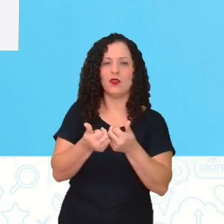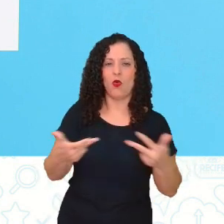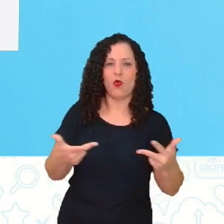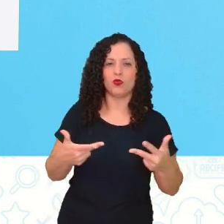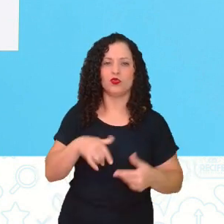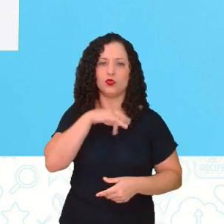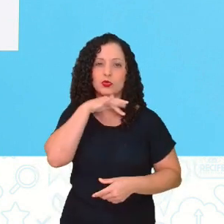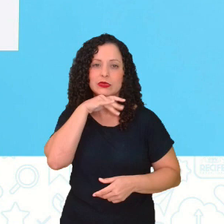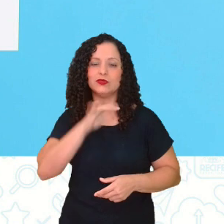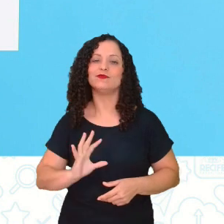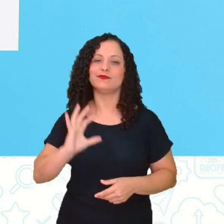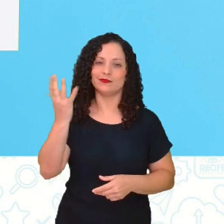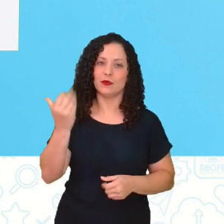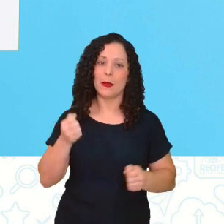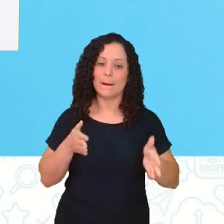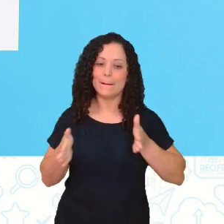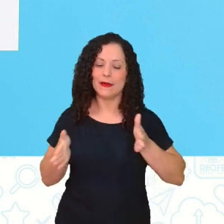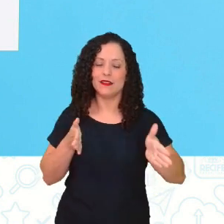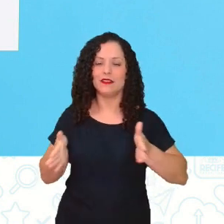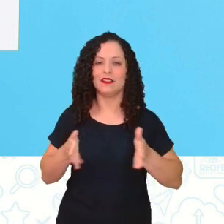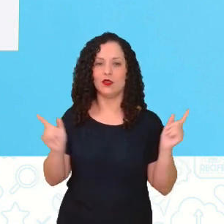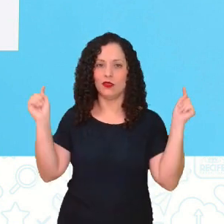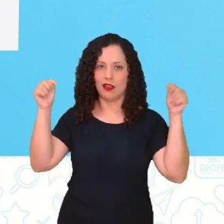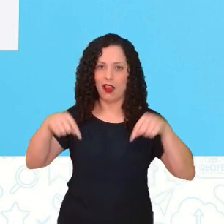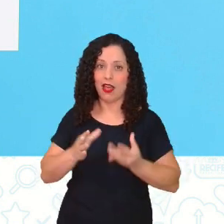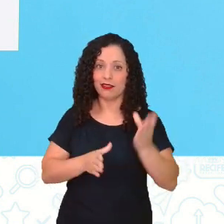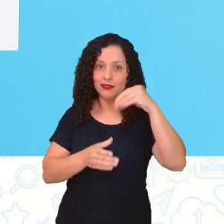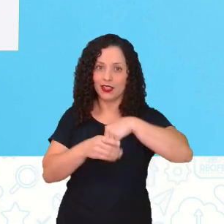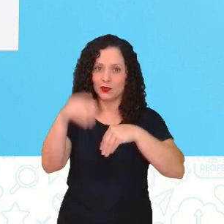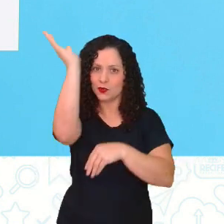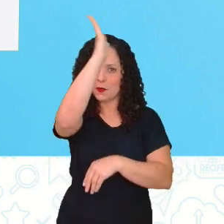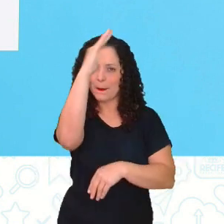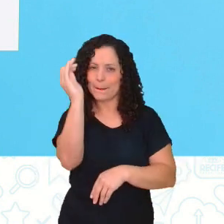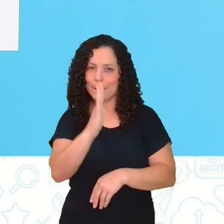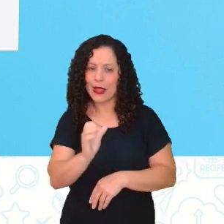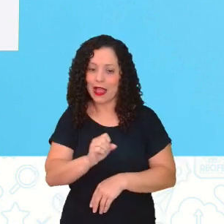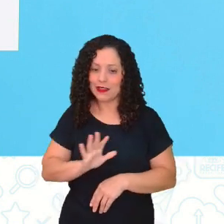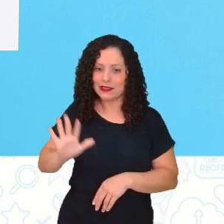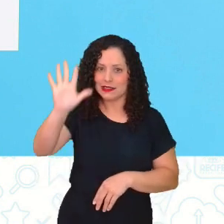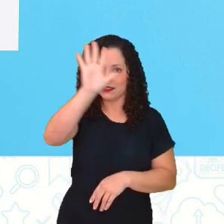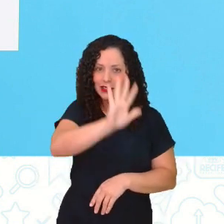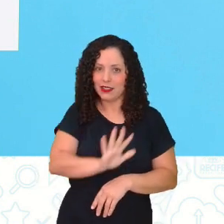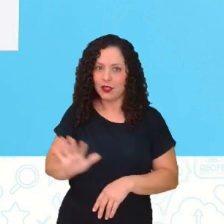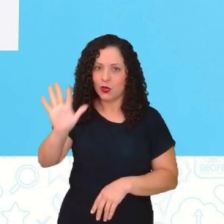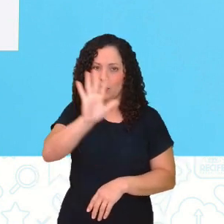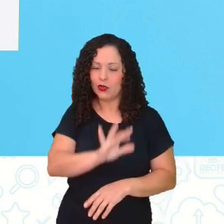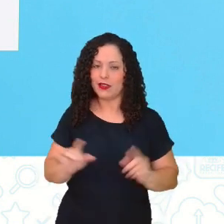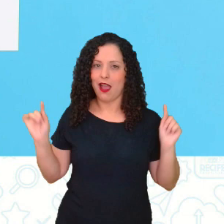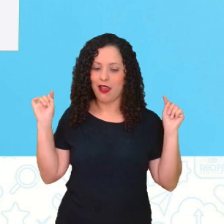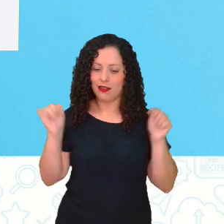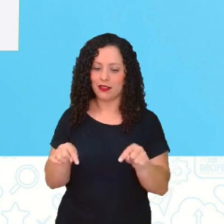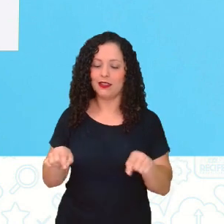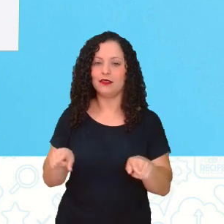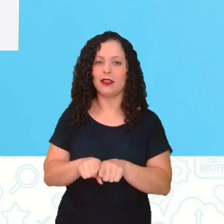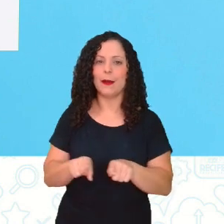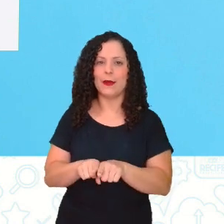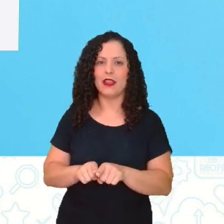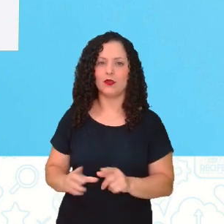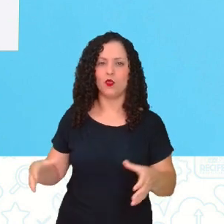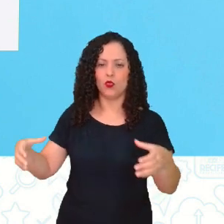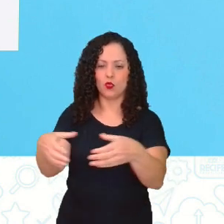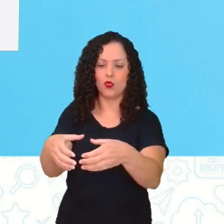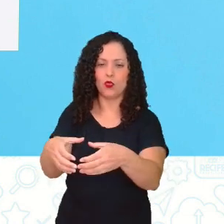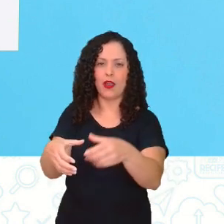havia naquela época, né, no Brasil, no território brasileiro e ali também na província